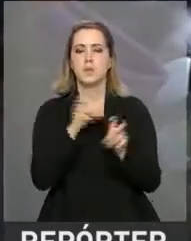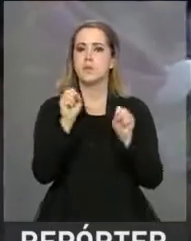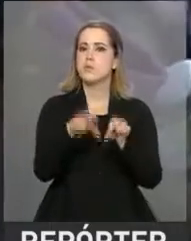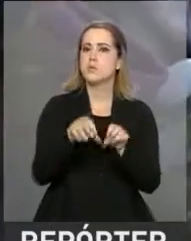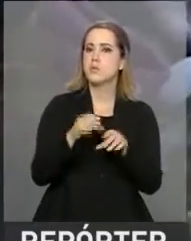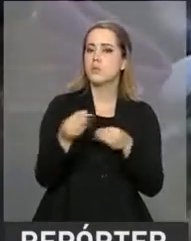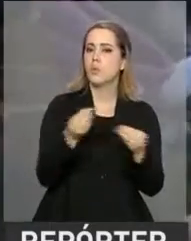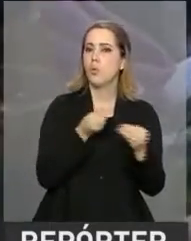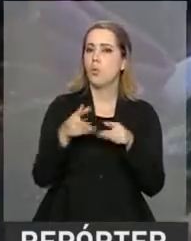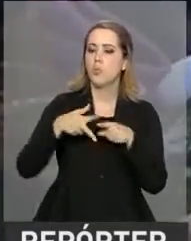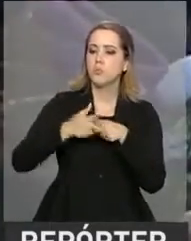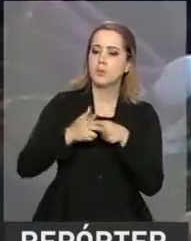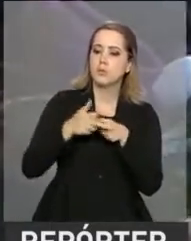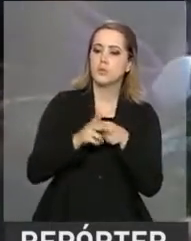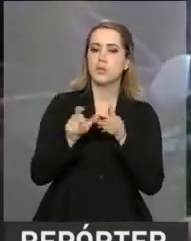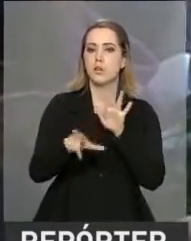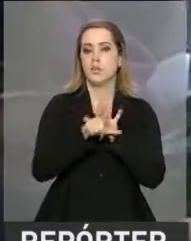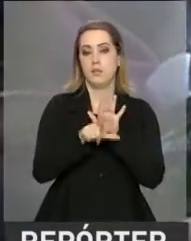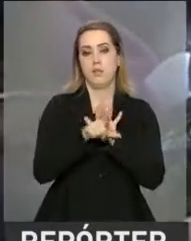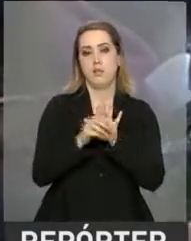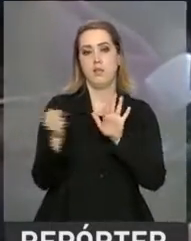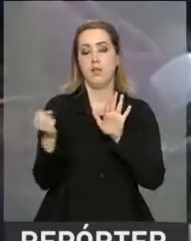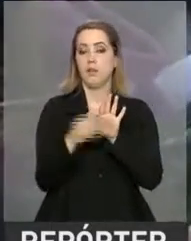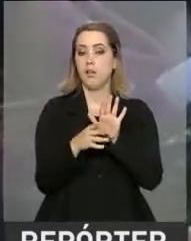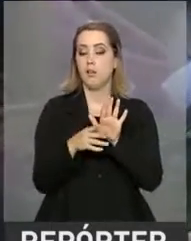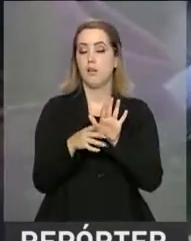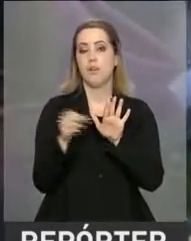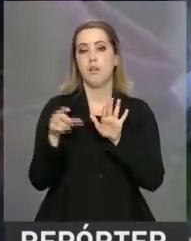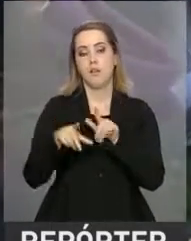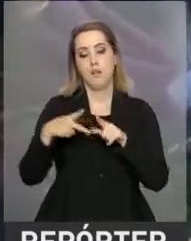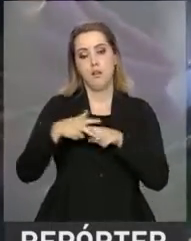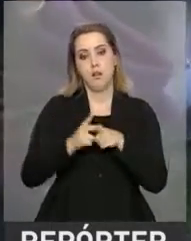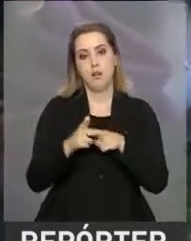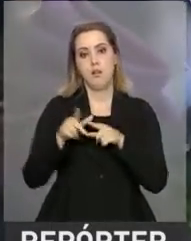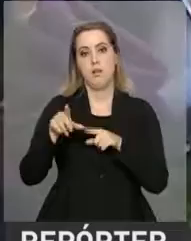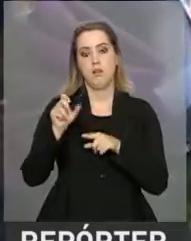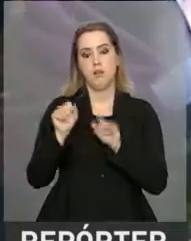a atualização da legislação trabalhista é